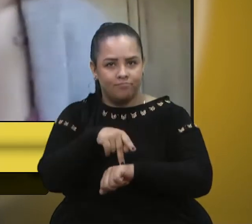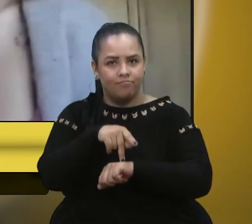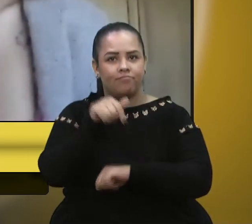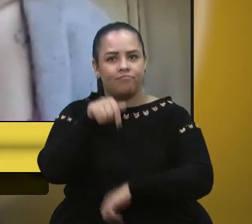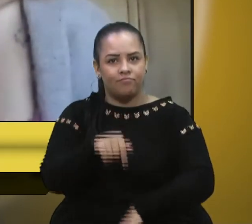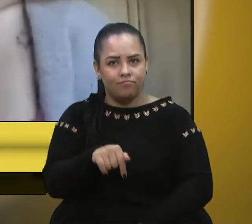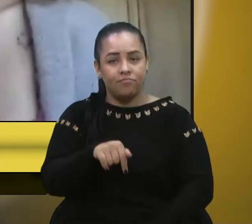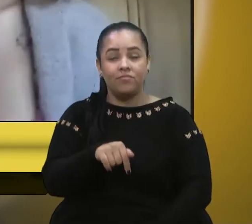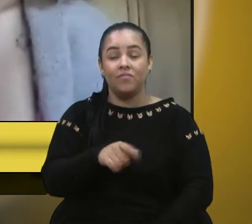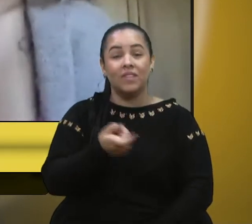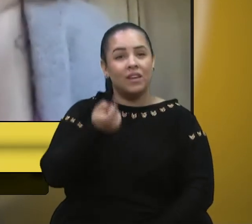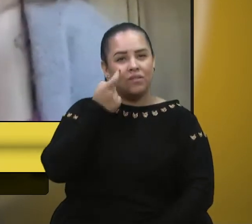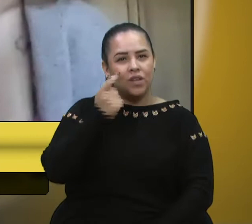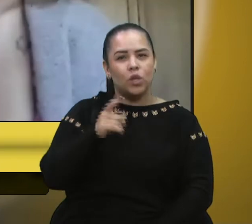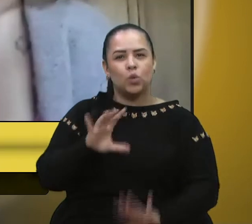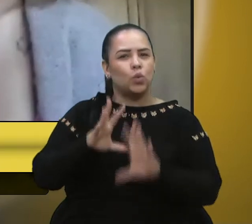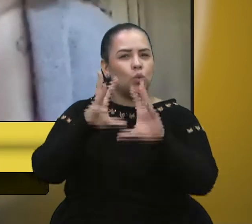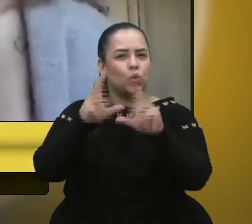questão,